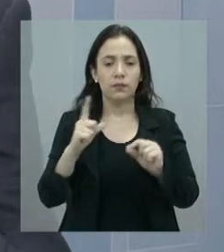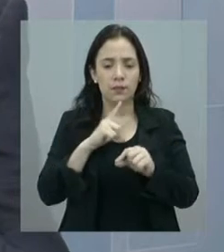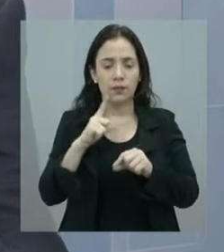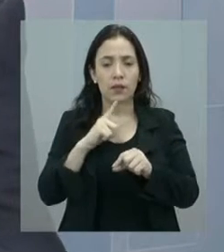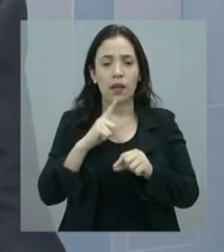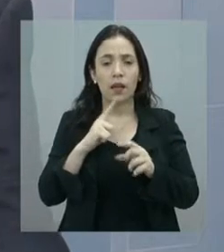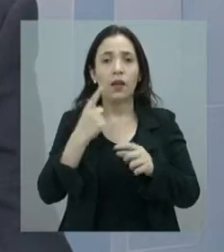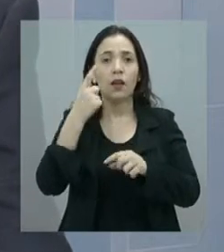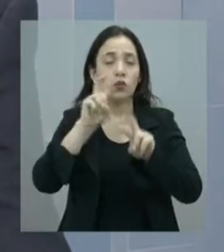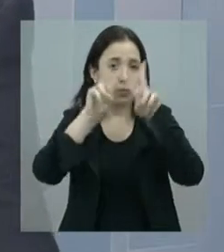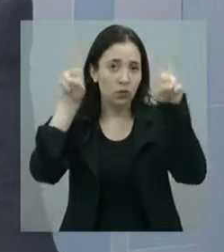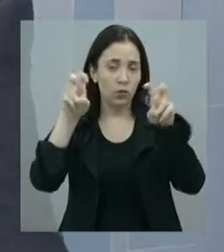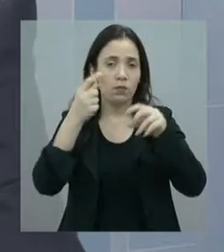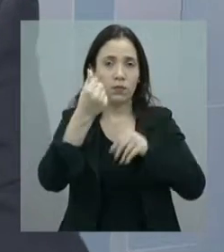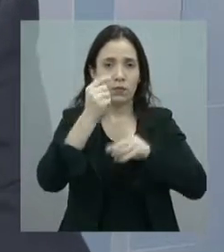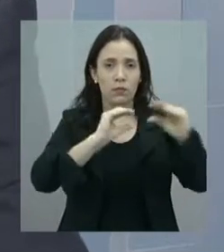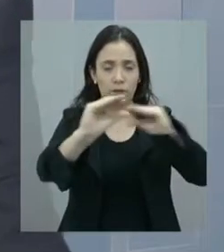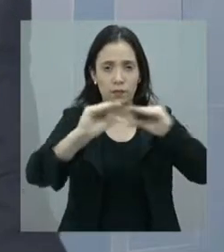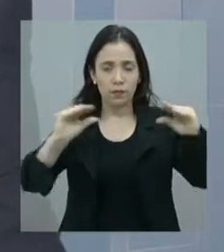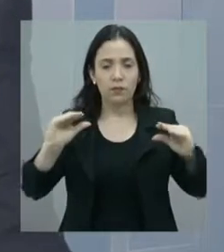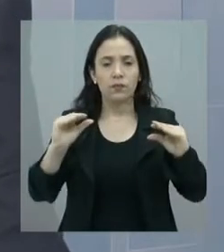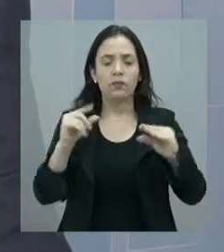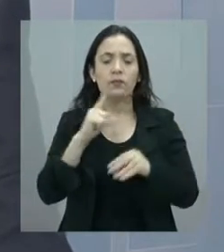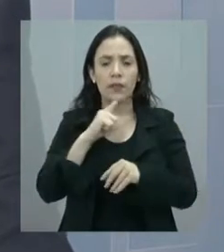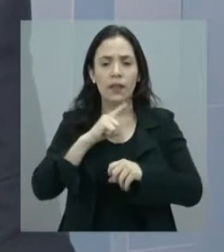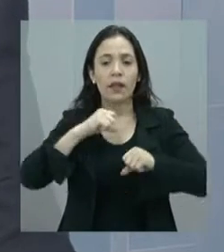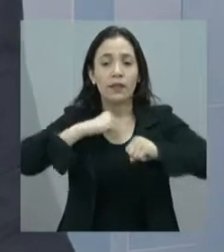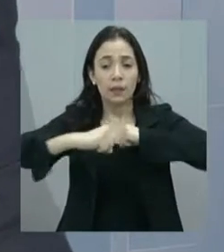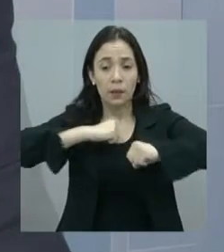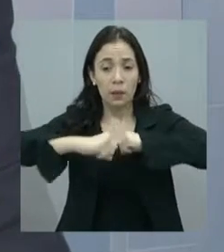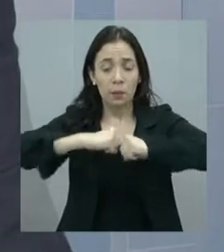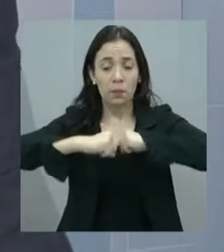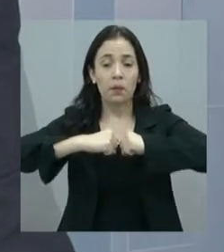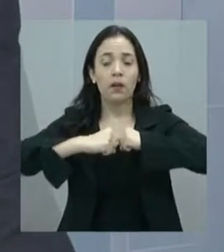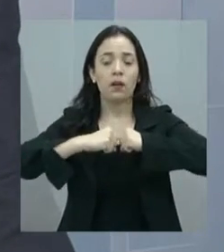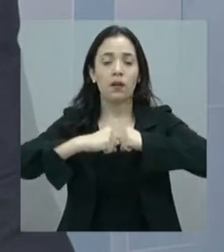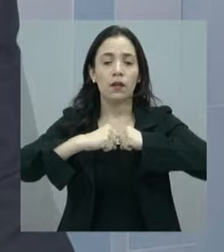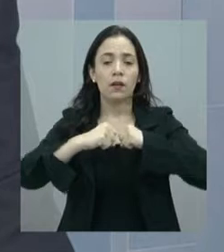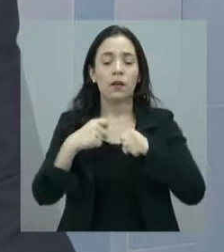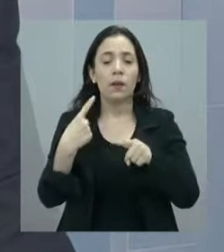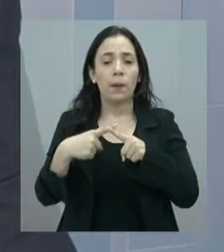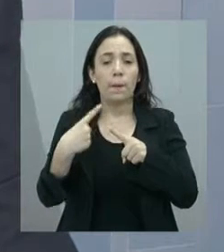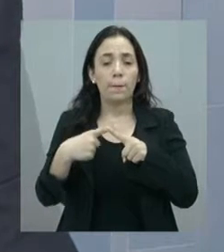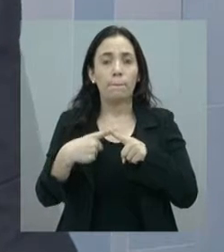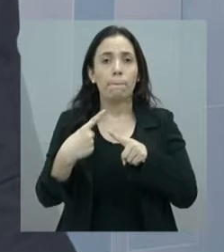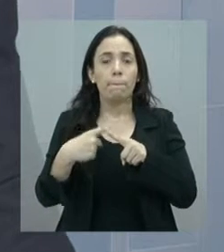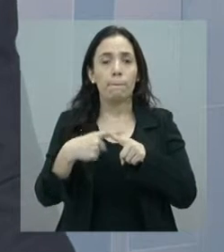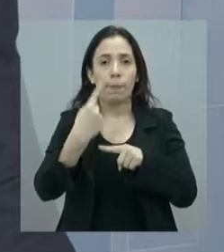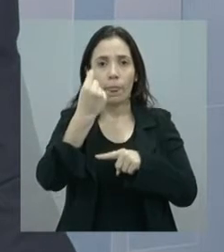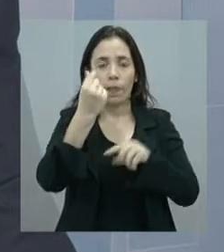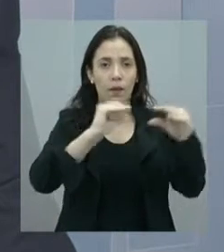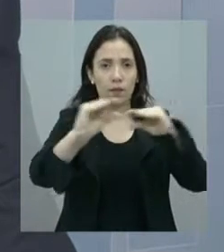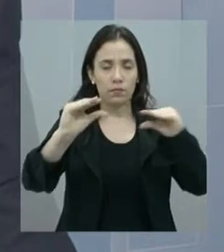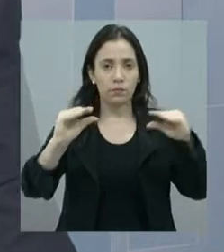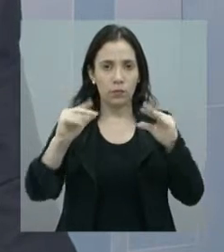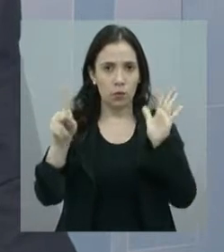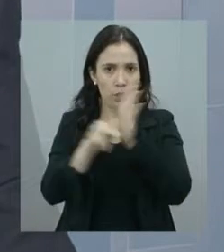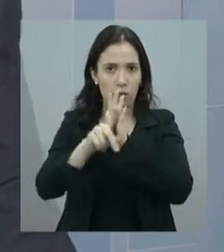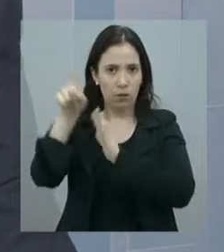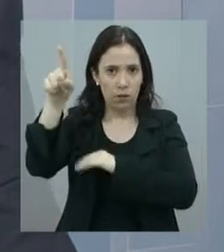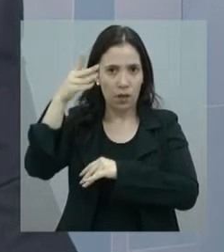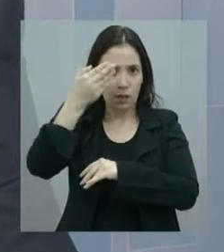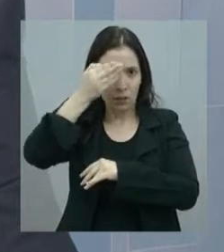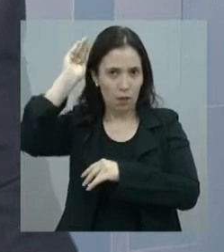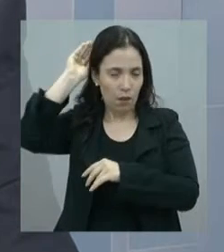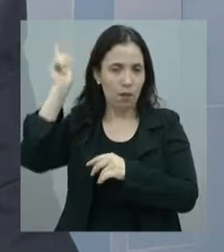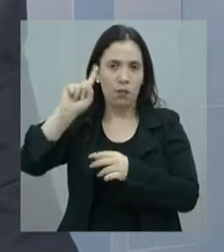procura a nível local e fez o debate nacional, e continuou fazendo debate nacional, porque a nossa crítica do financiamento não vem do governo Temer, vem desde do governo